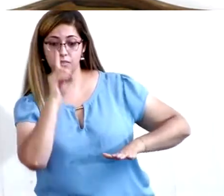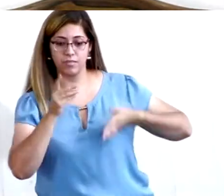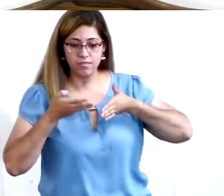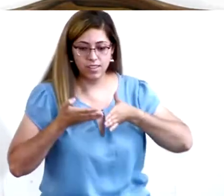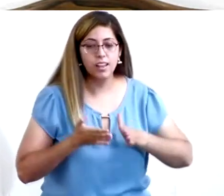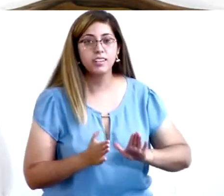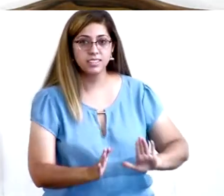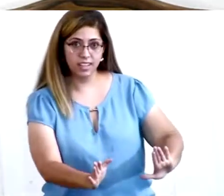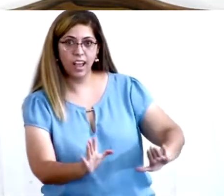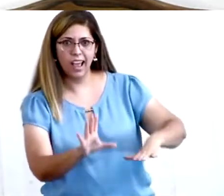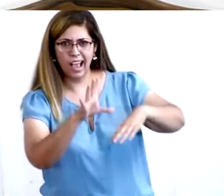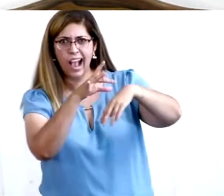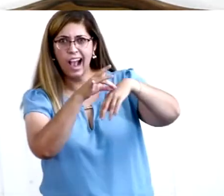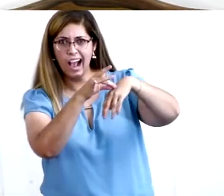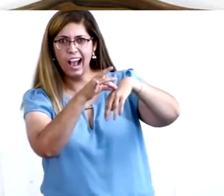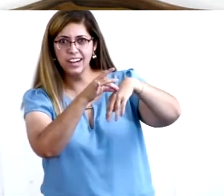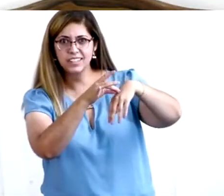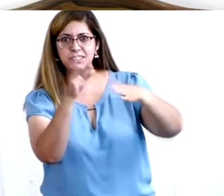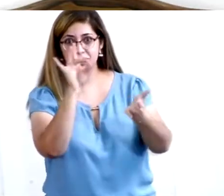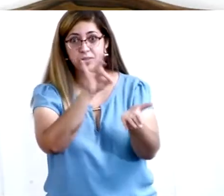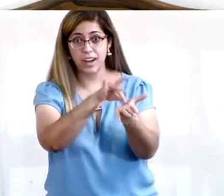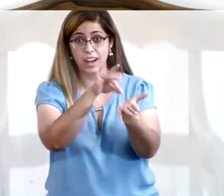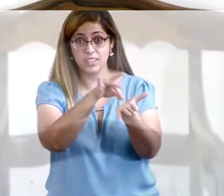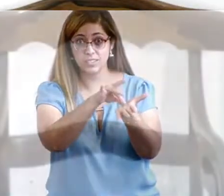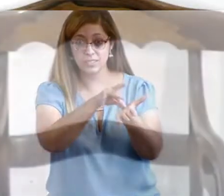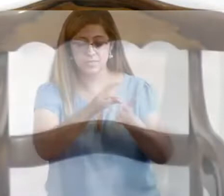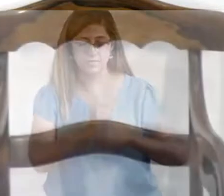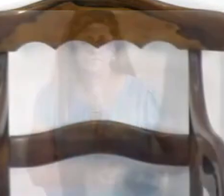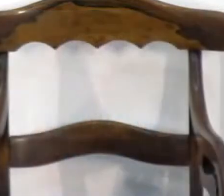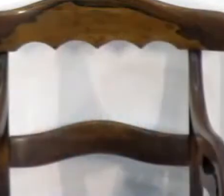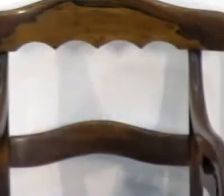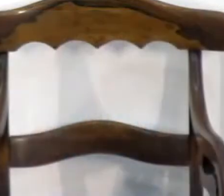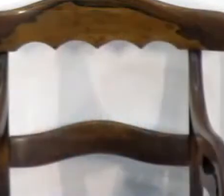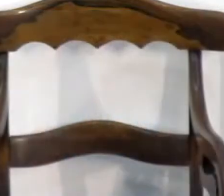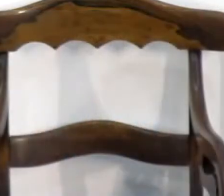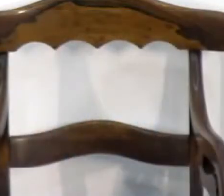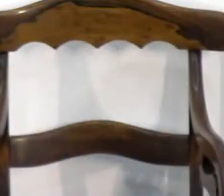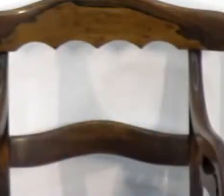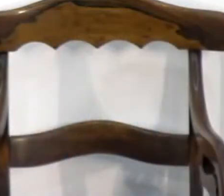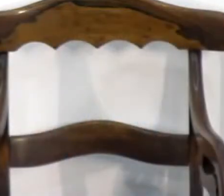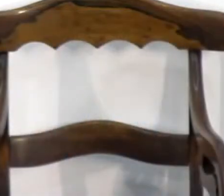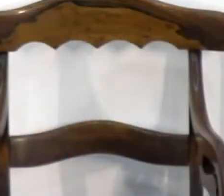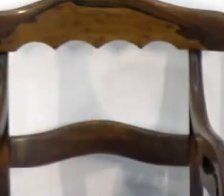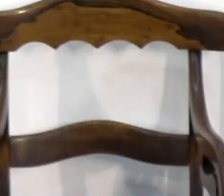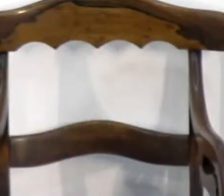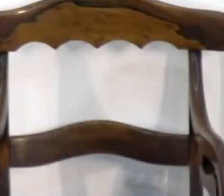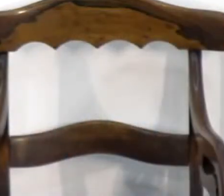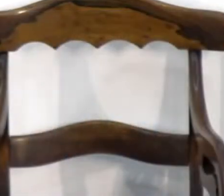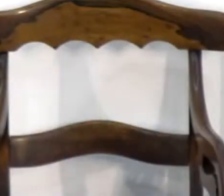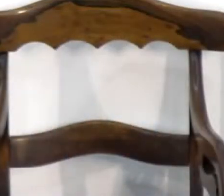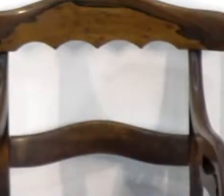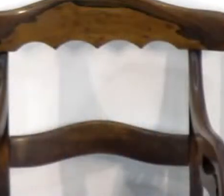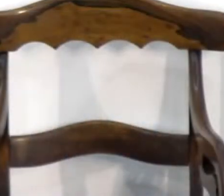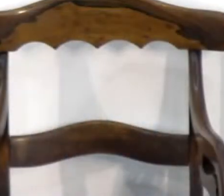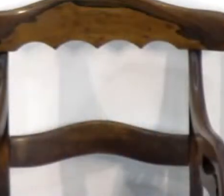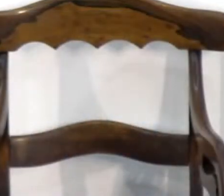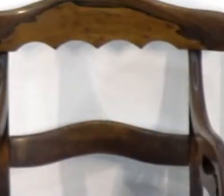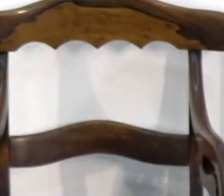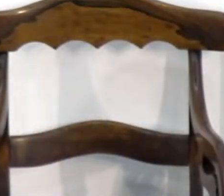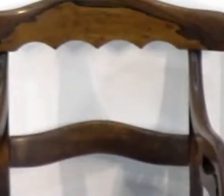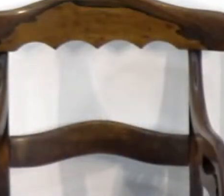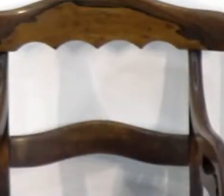segunda pessoa da Trindade, encarnou na pessoa de Jesus Cristo, o Messias. E essa passagem fala